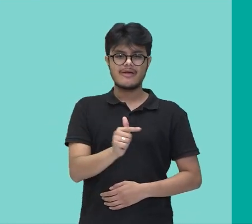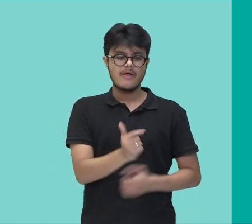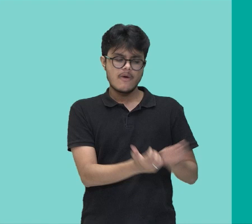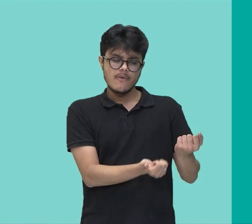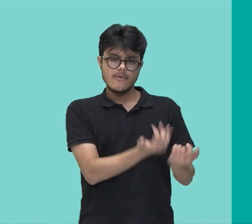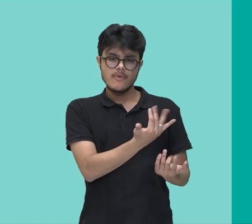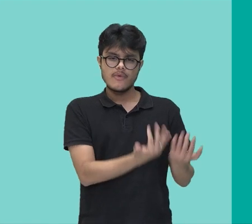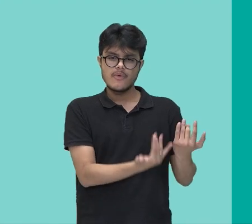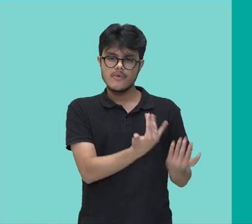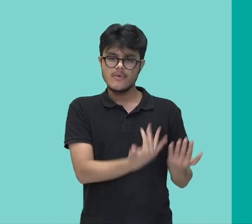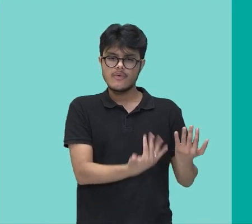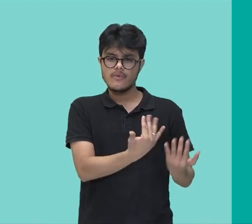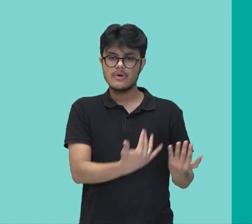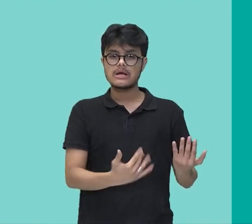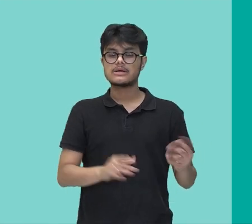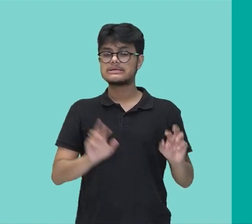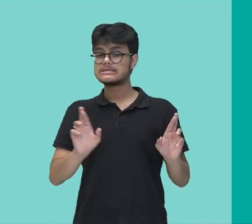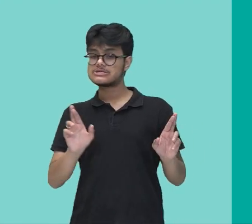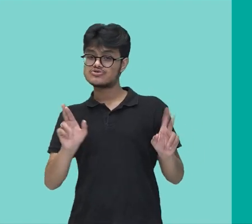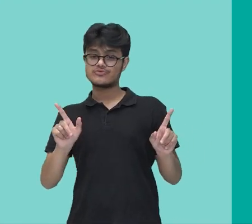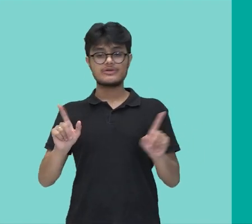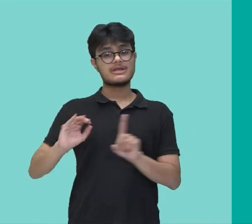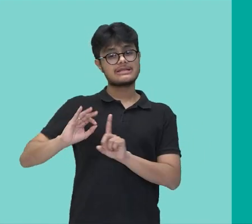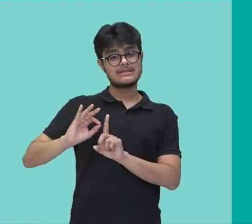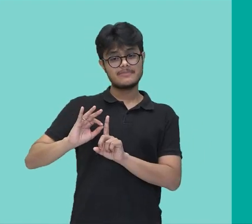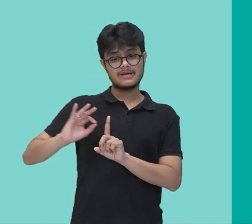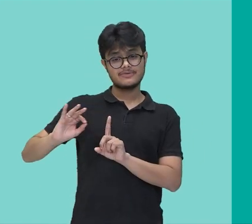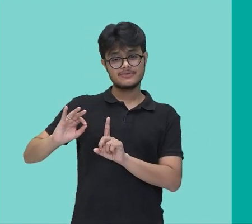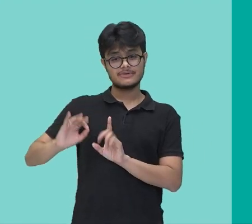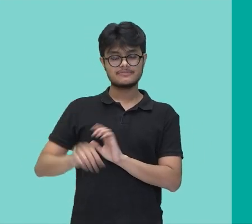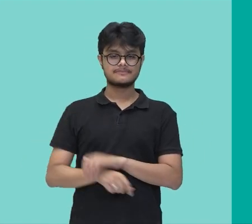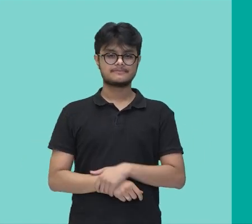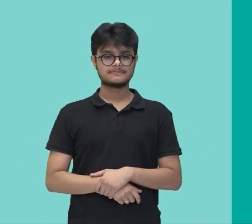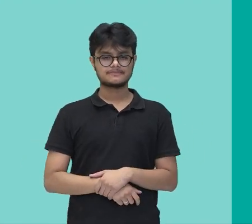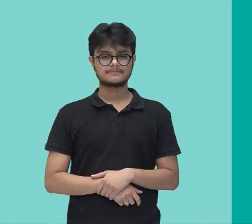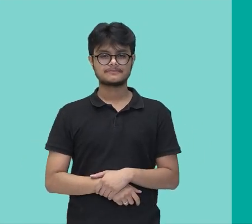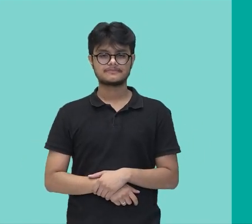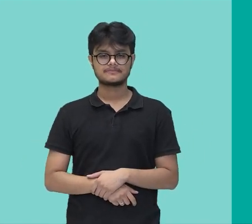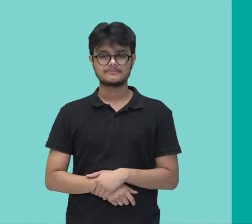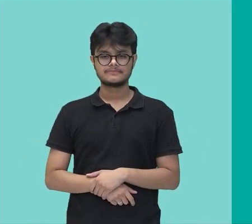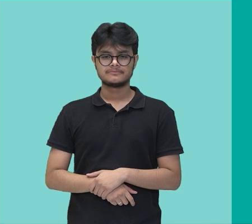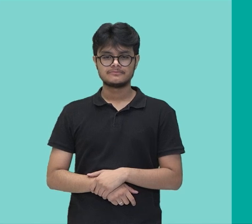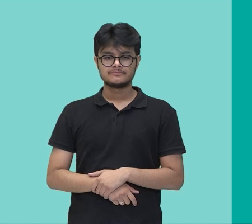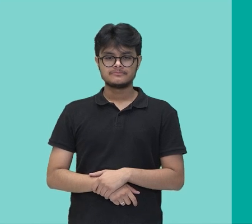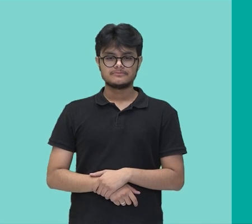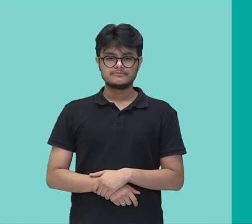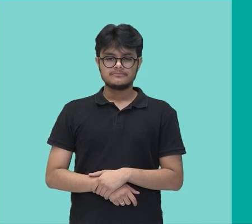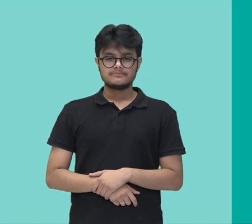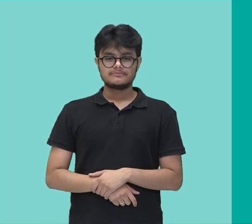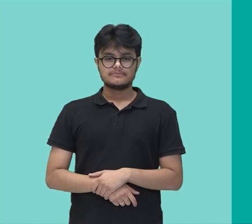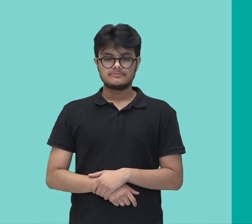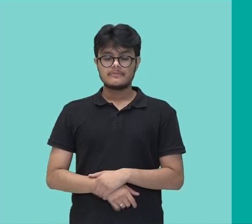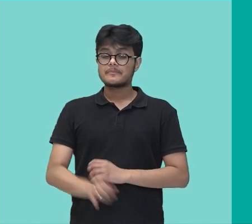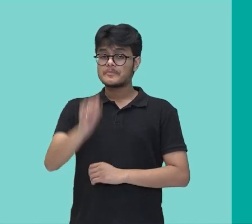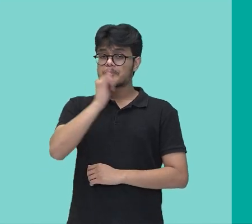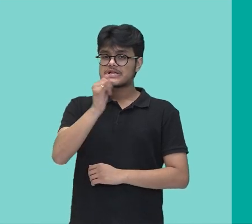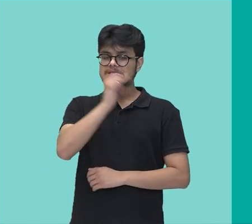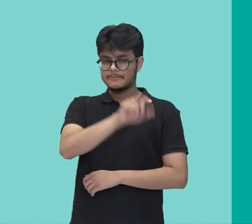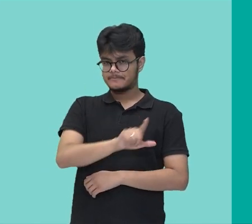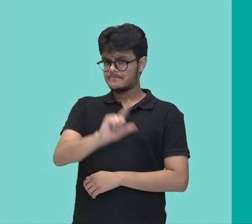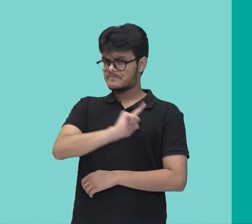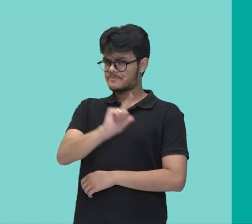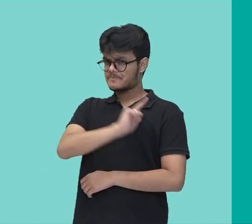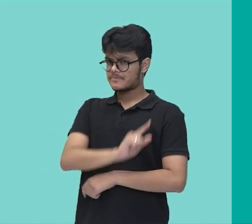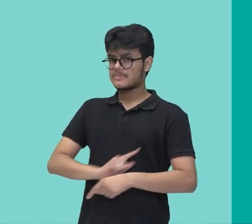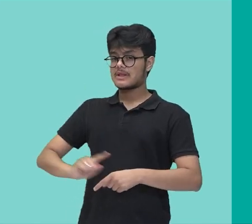essa chama, é necessário que os processos de radiação, né, de irradiação,